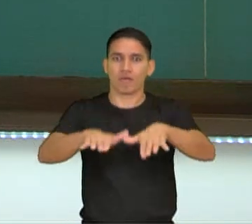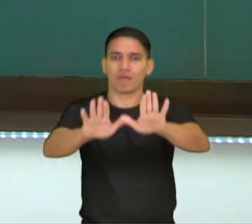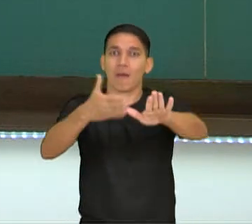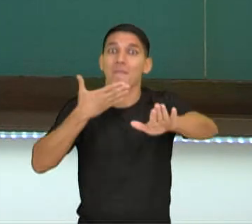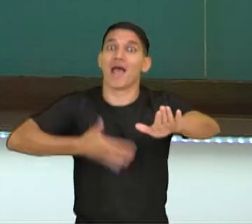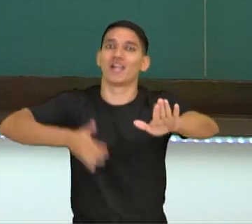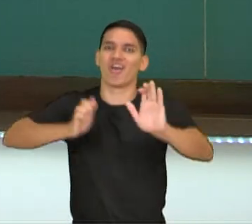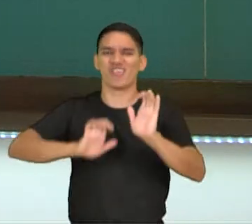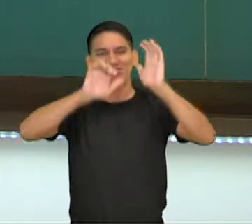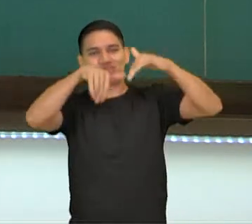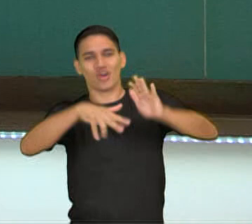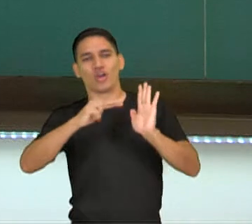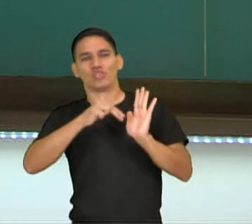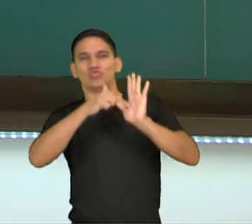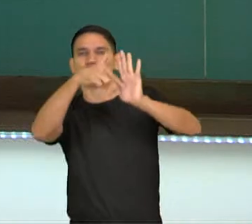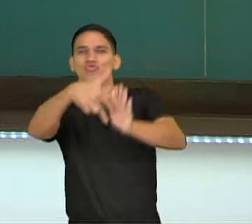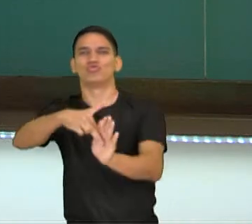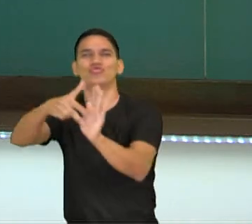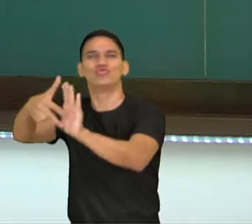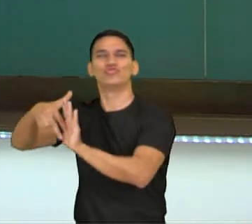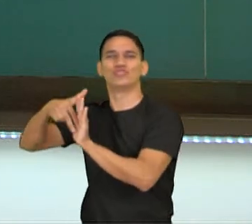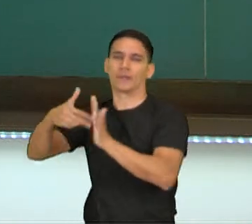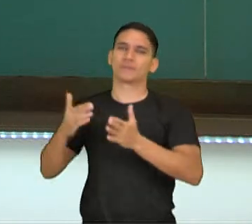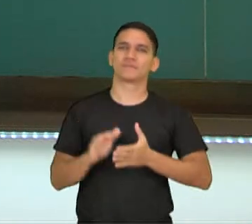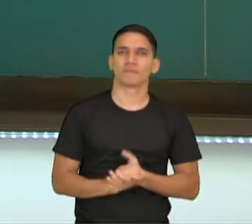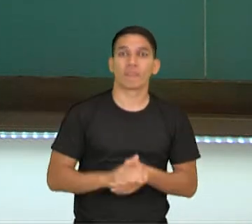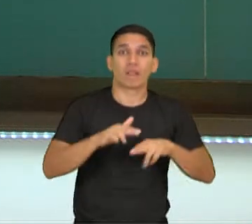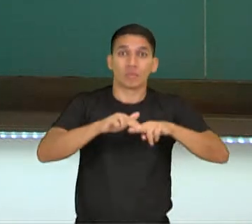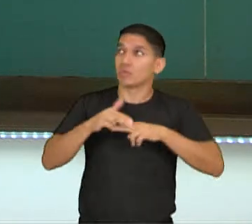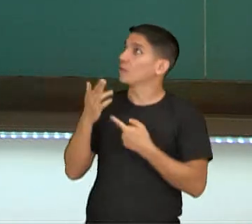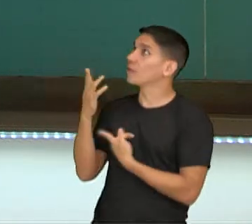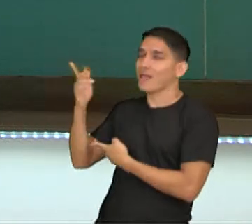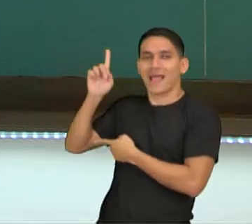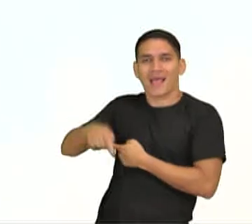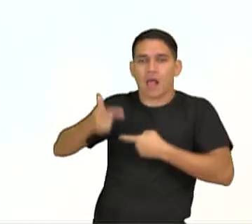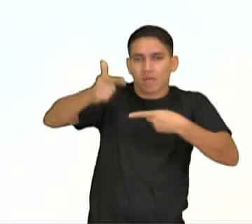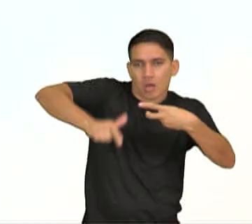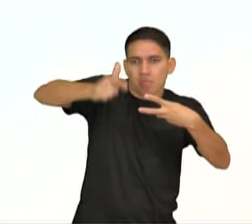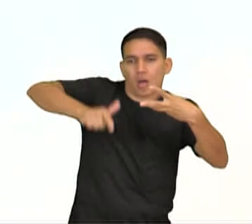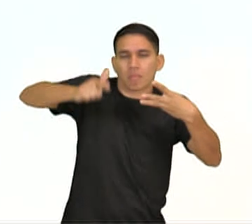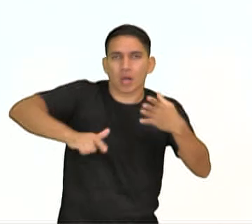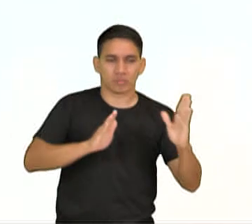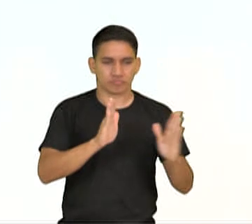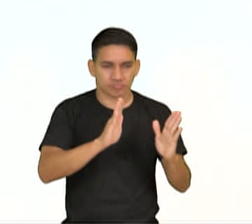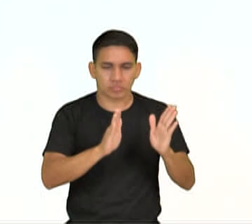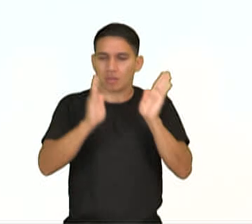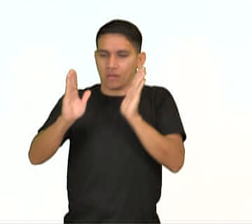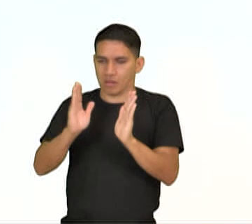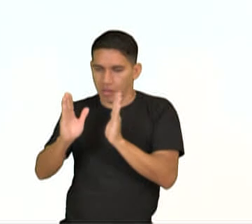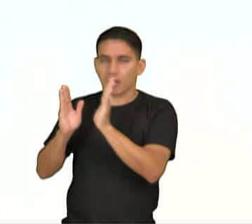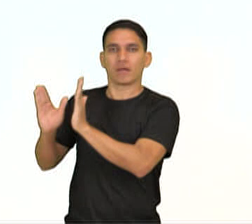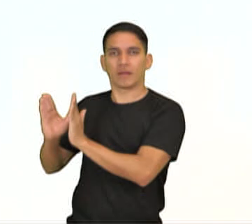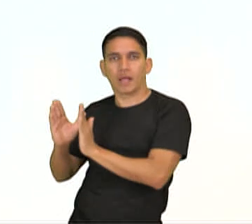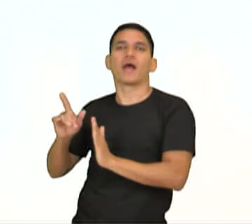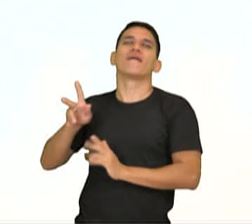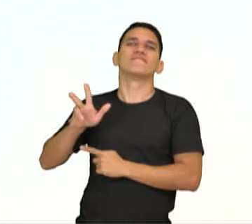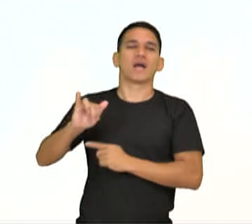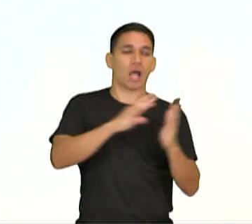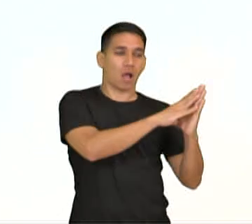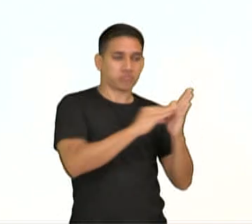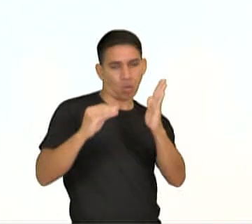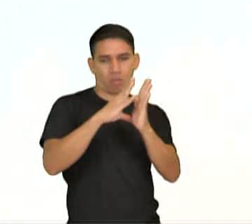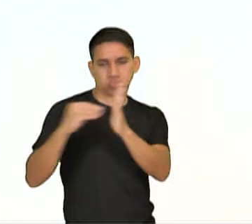ondas, Então aqui são fenômenos periódicos, tá? Que seguem os modelos